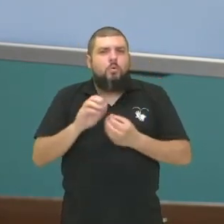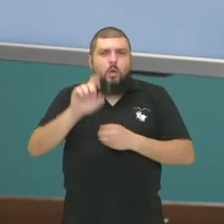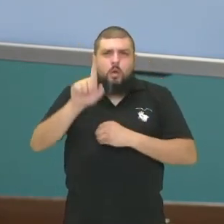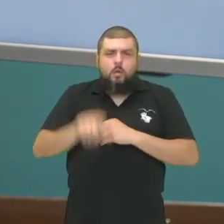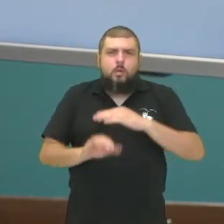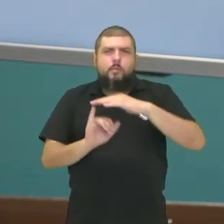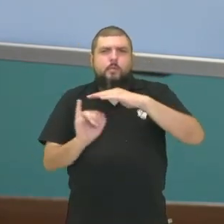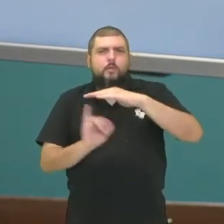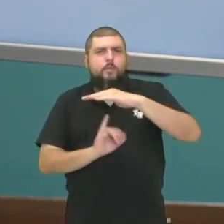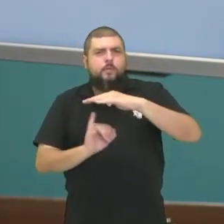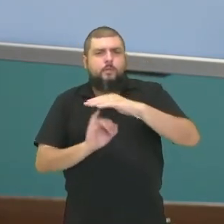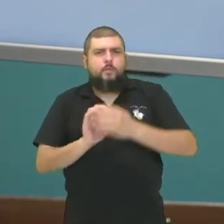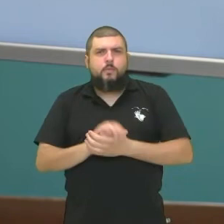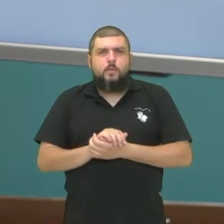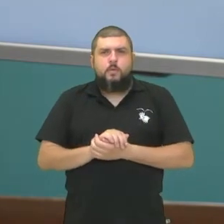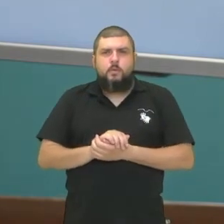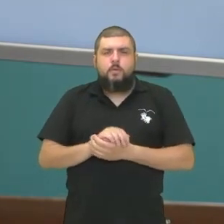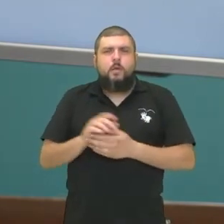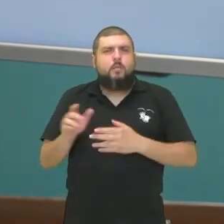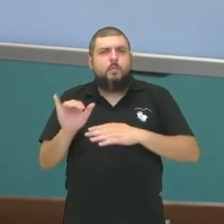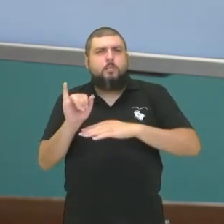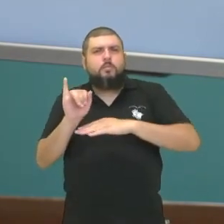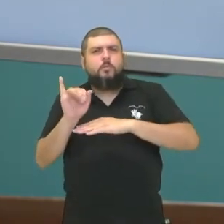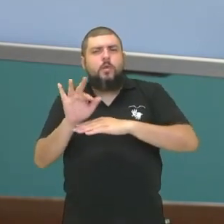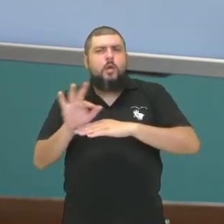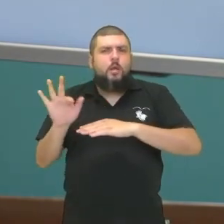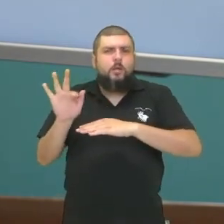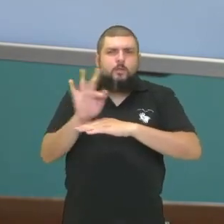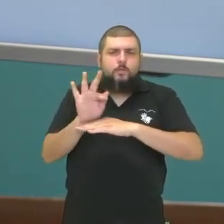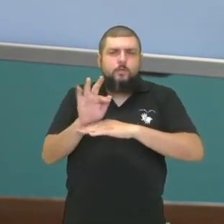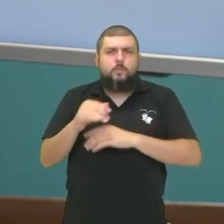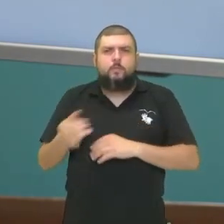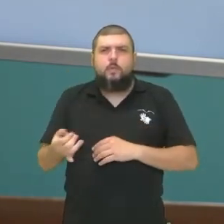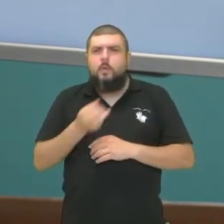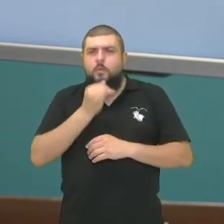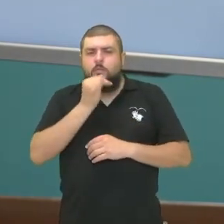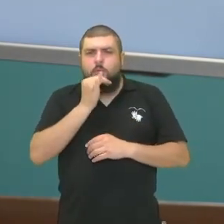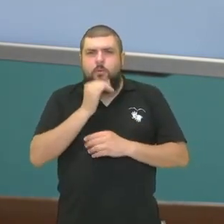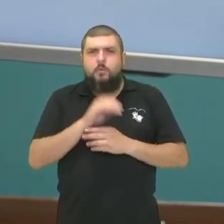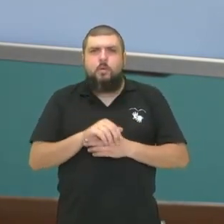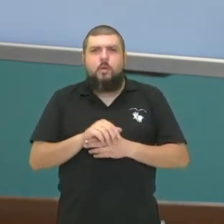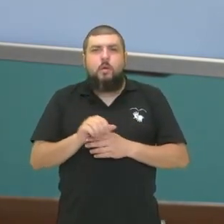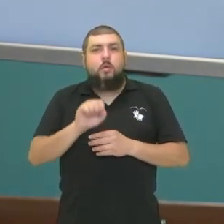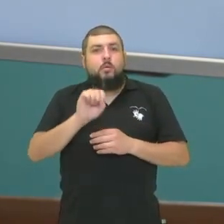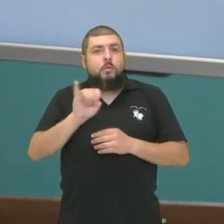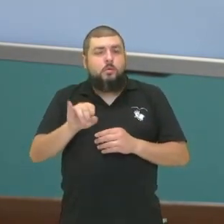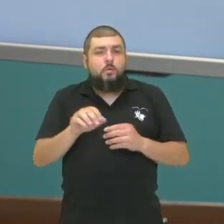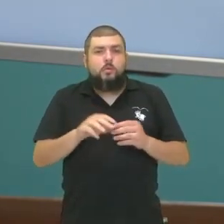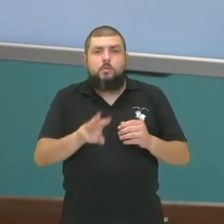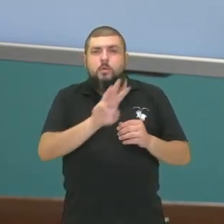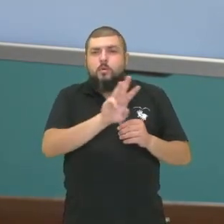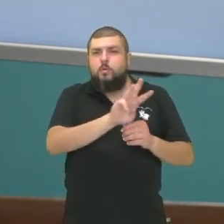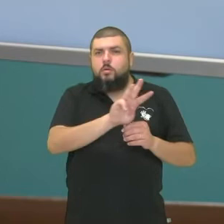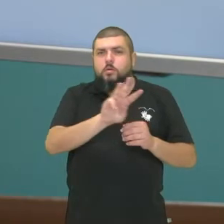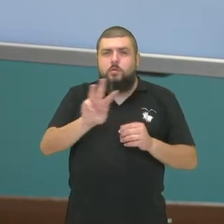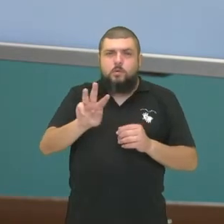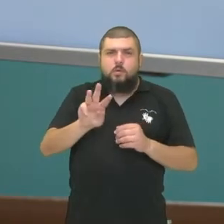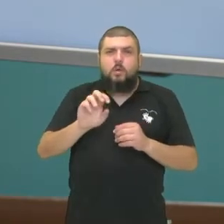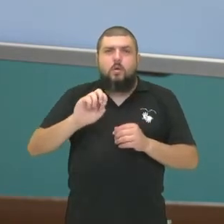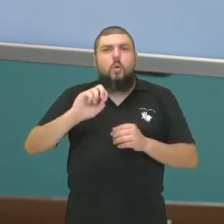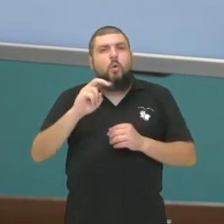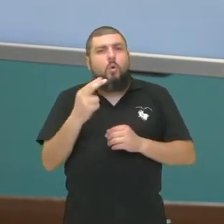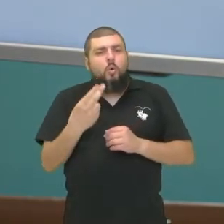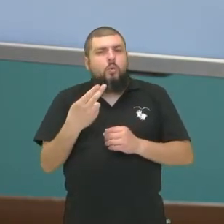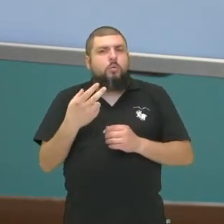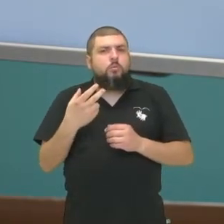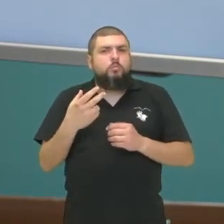observar. Por que formal? Se é veiculado em um site, como vimos, ou até mesmo impresso e distribuído em uma cidade,